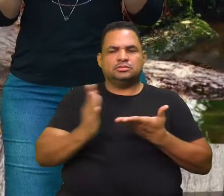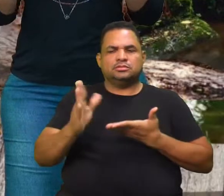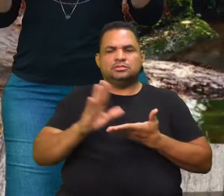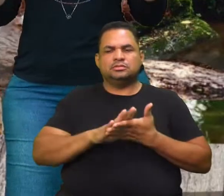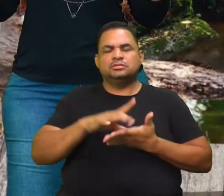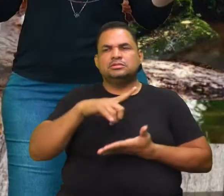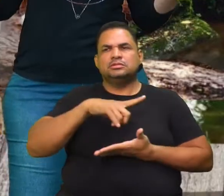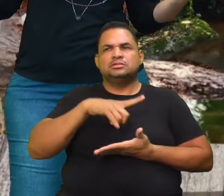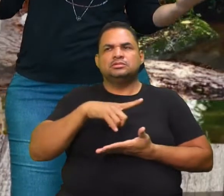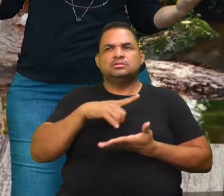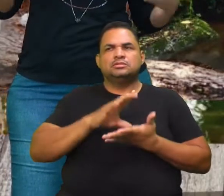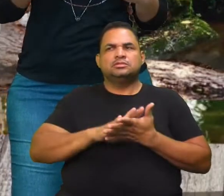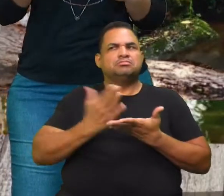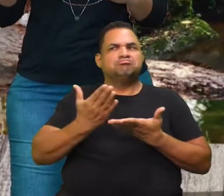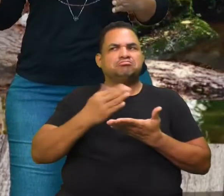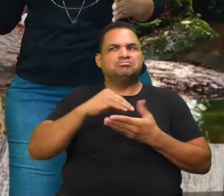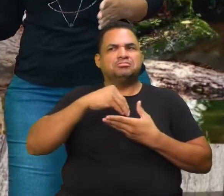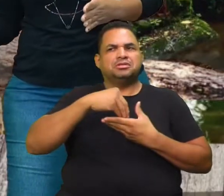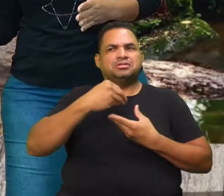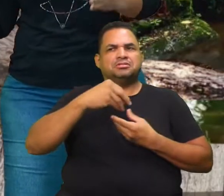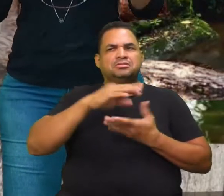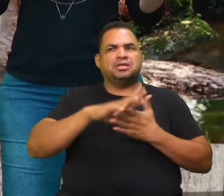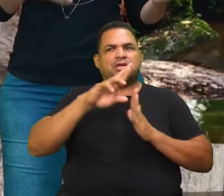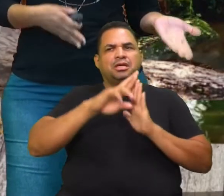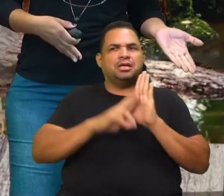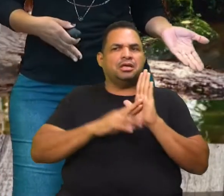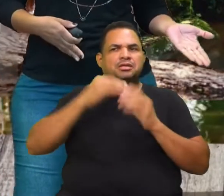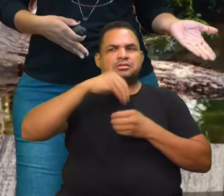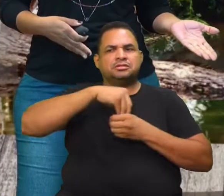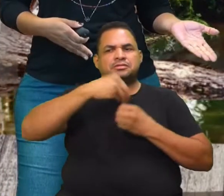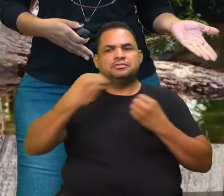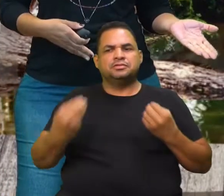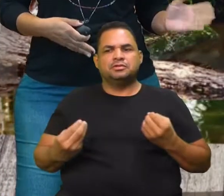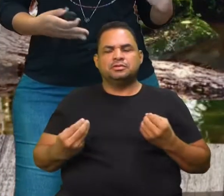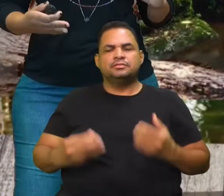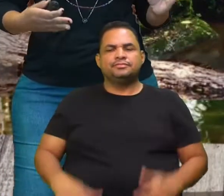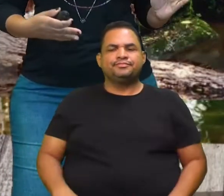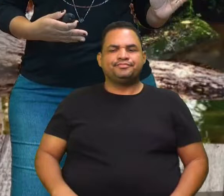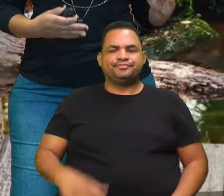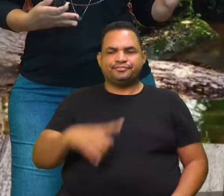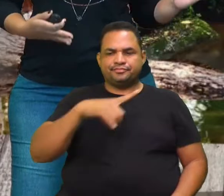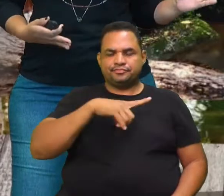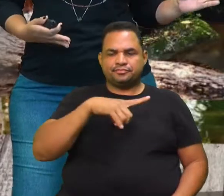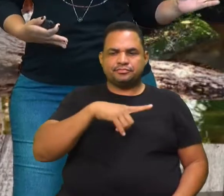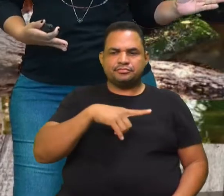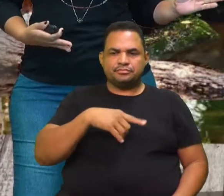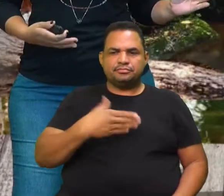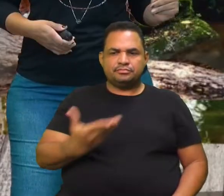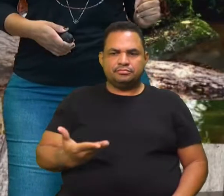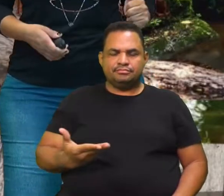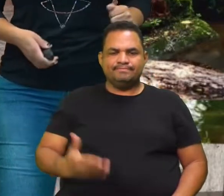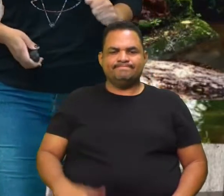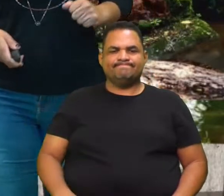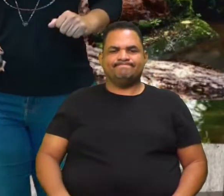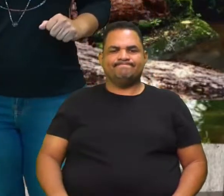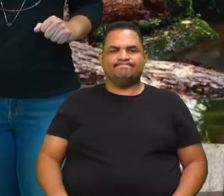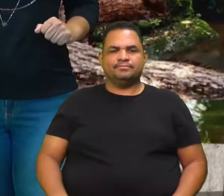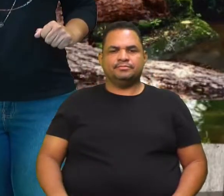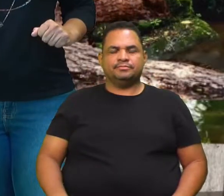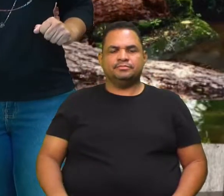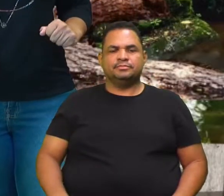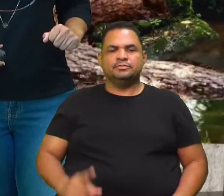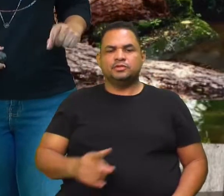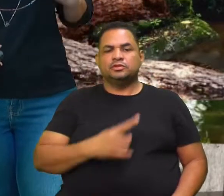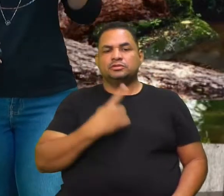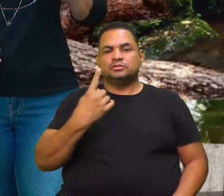algumas exceções, né? Toda regra tem as suas exceções. É meio controverso isso, mas é verdade, tá bom? O que mais que a gente